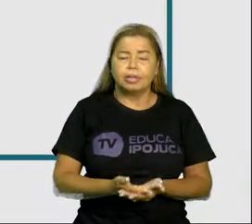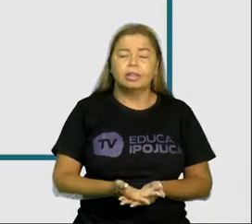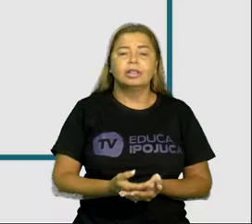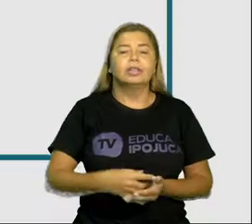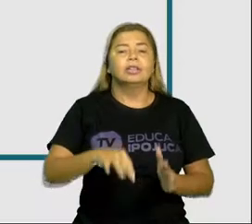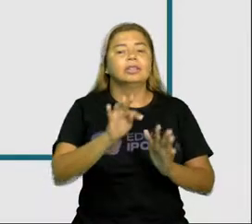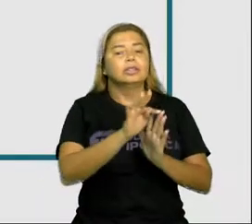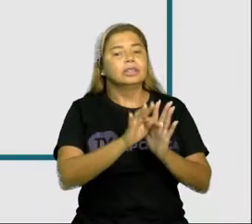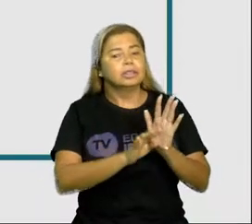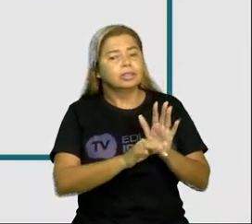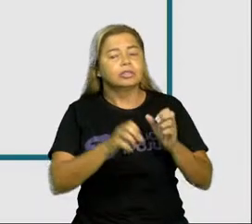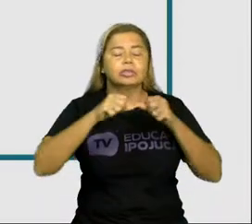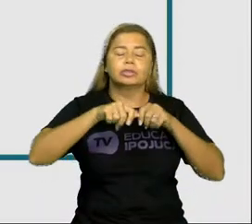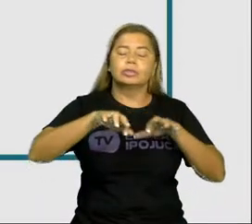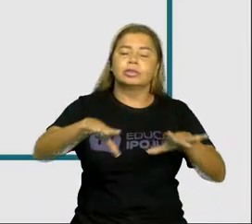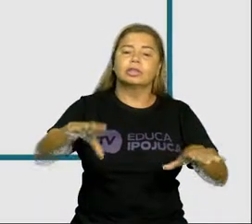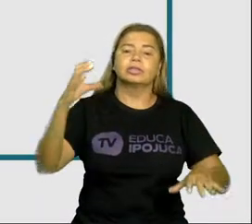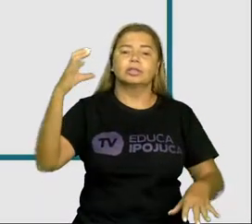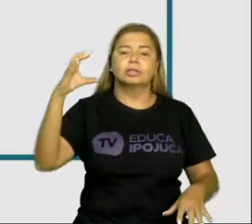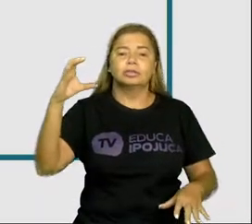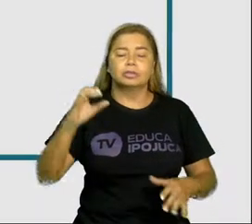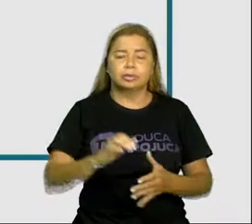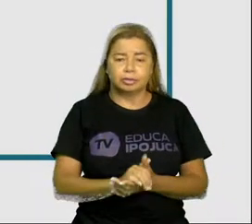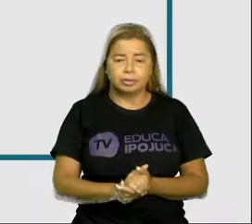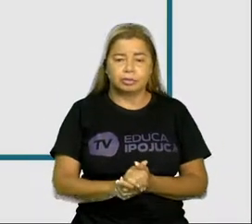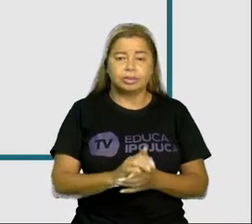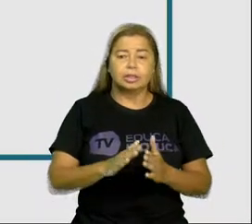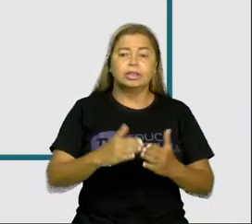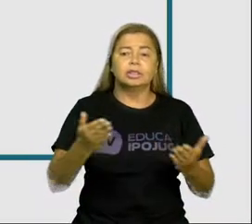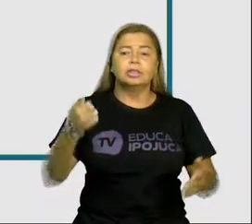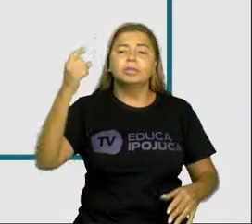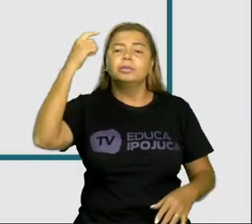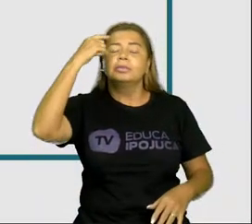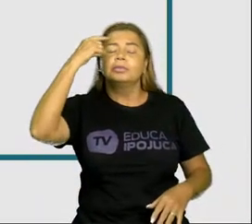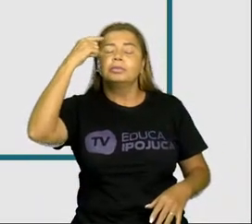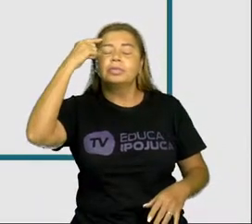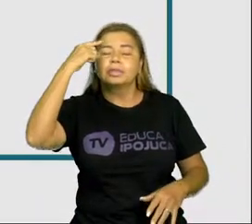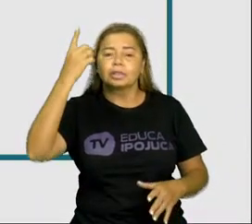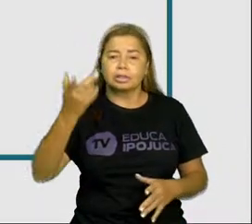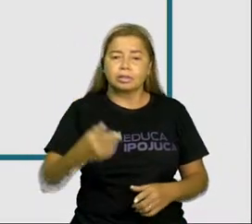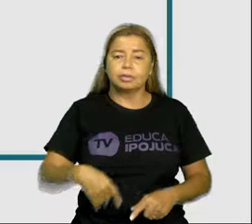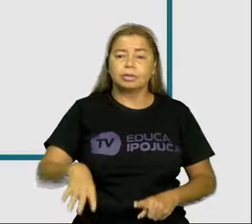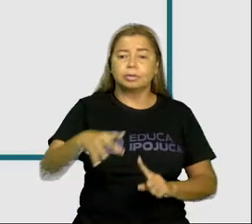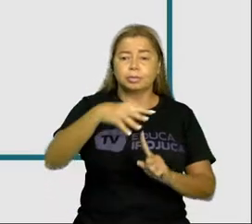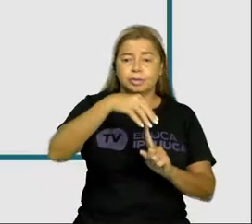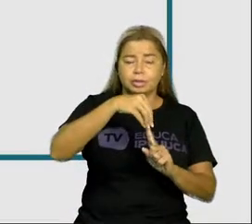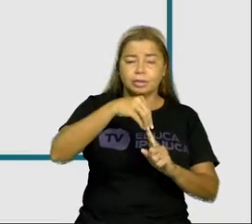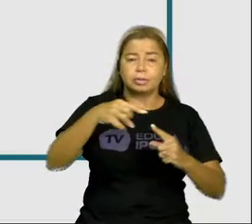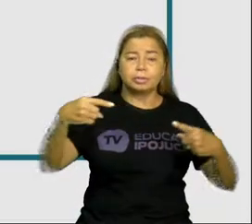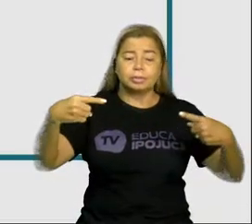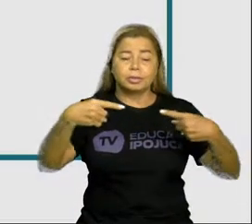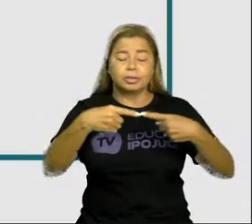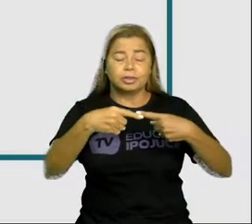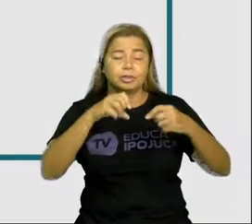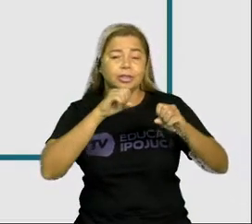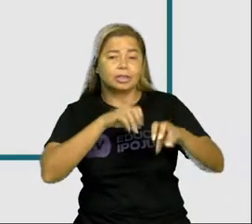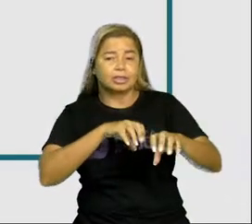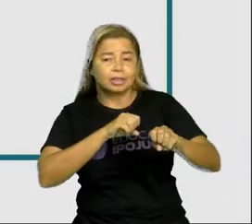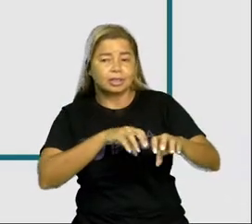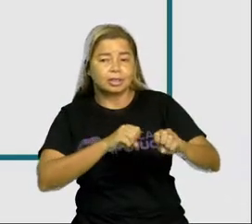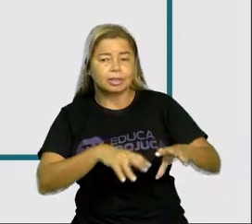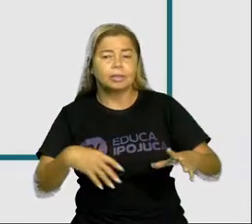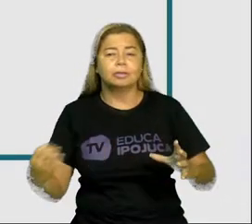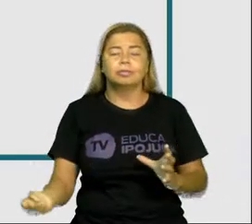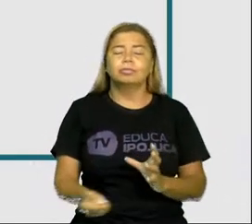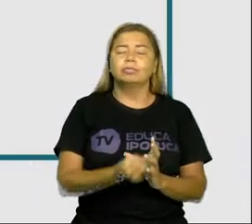gente refletir é uma frase de Jean Piaget. O principal objetivo da educação é criar homens